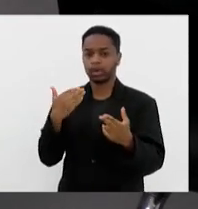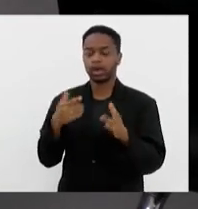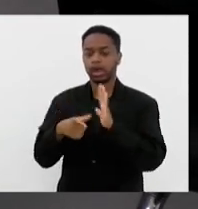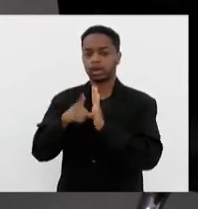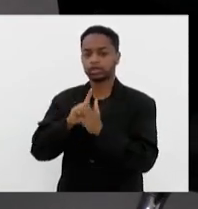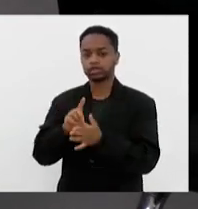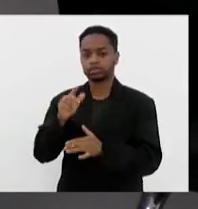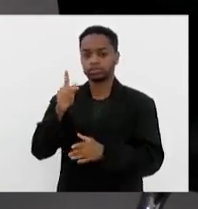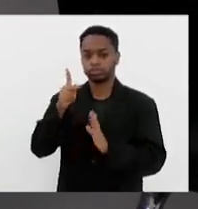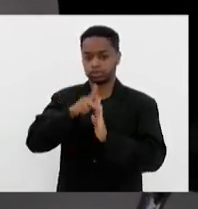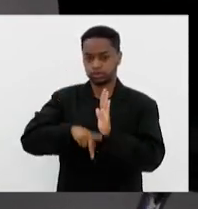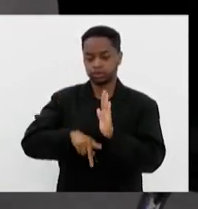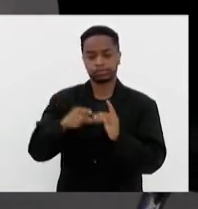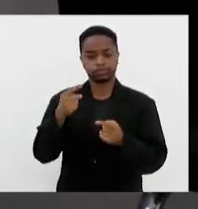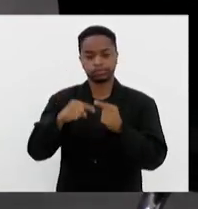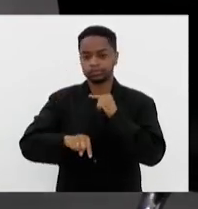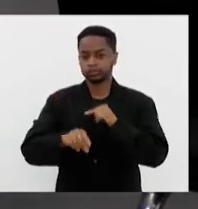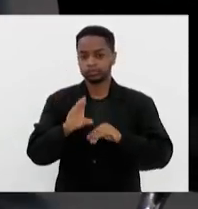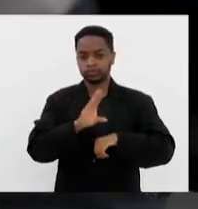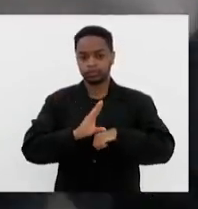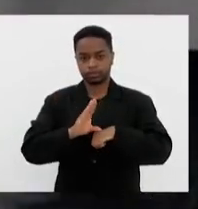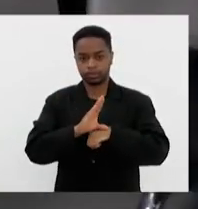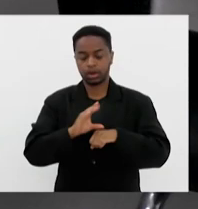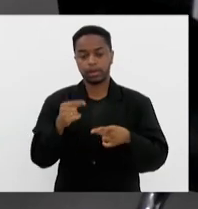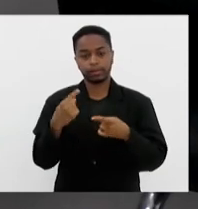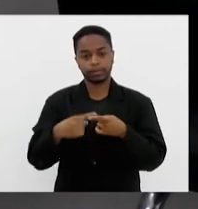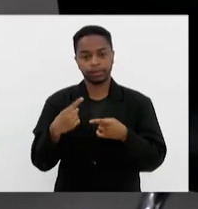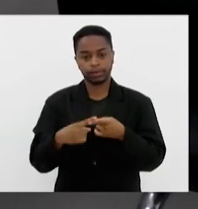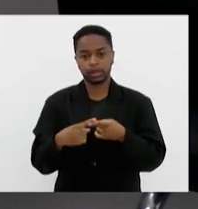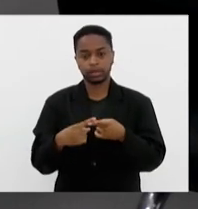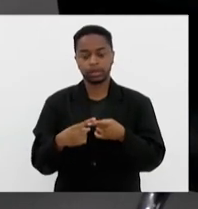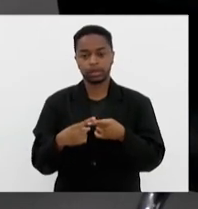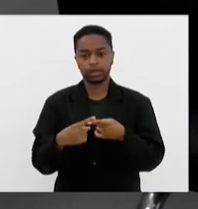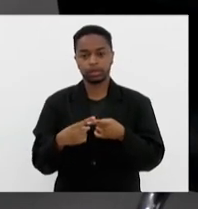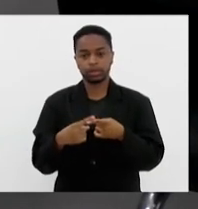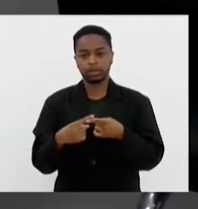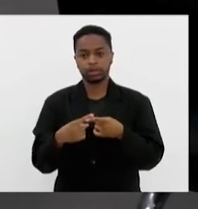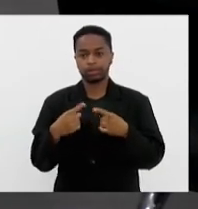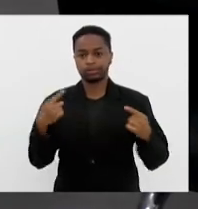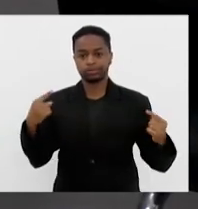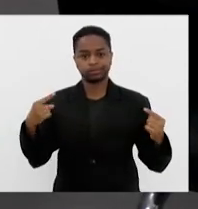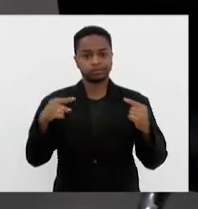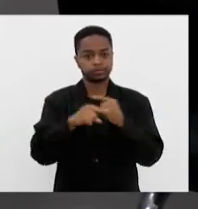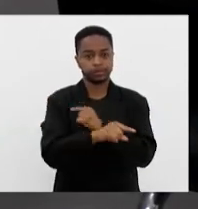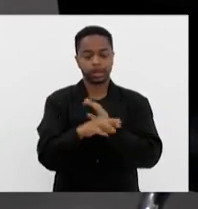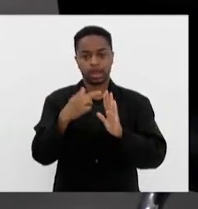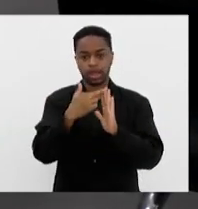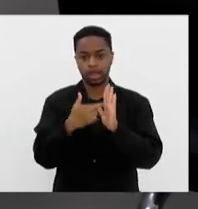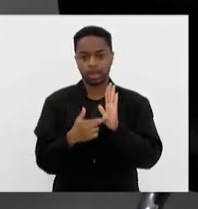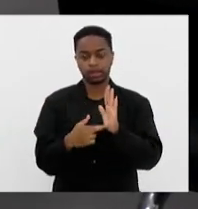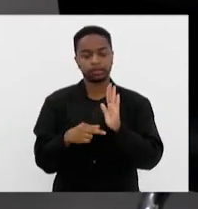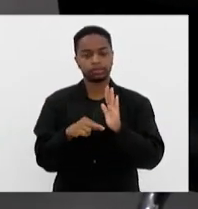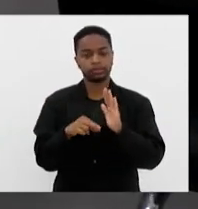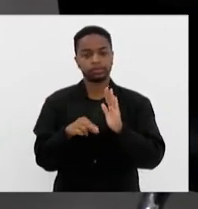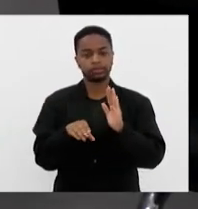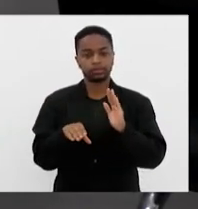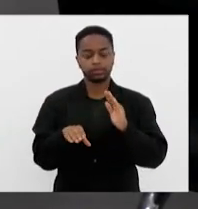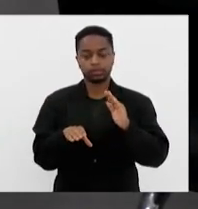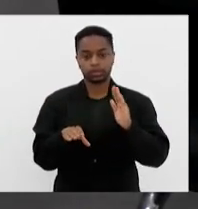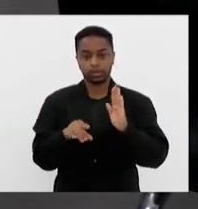projeto, pela inconstitucionalidade, porque está contrariando os princípios da emenda